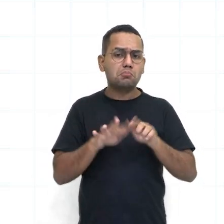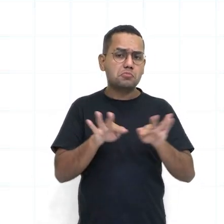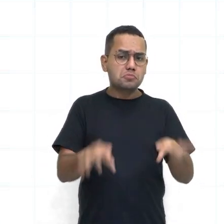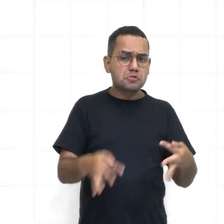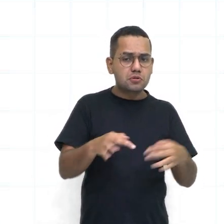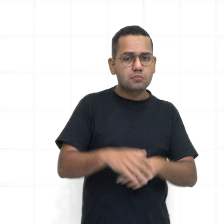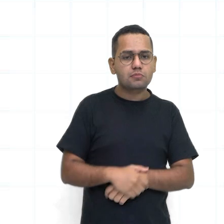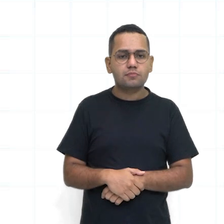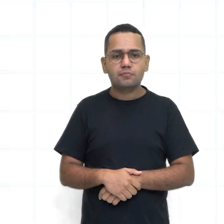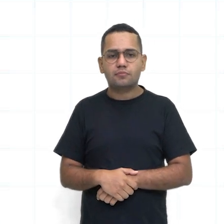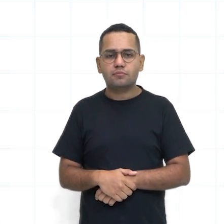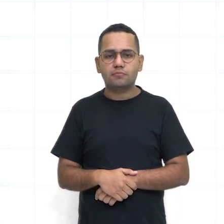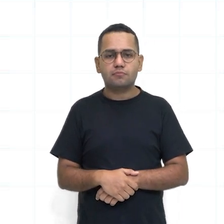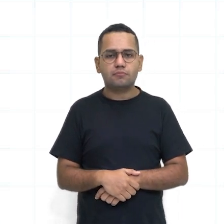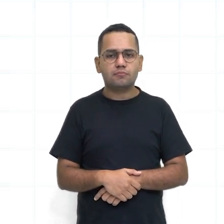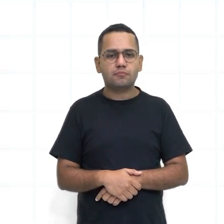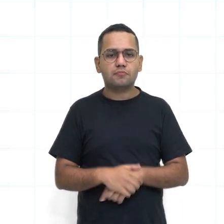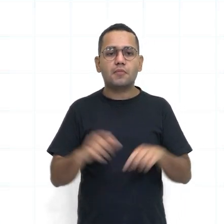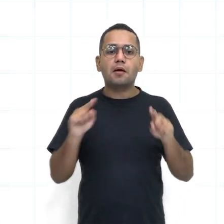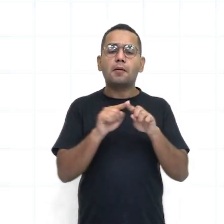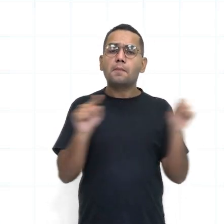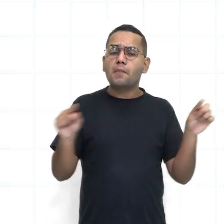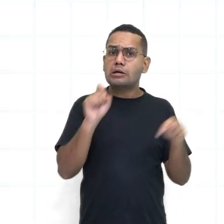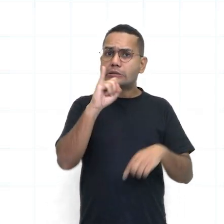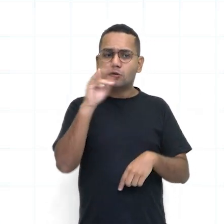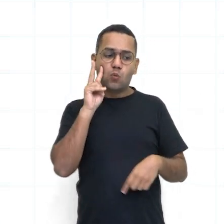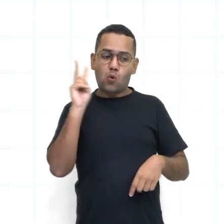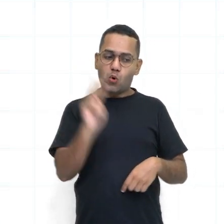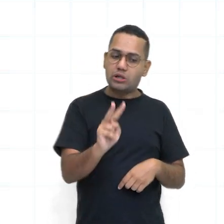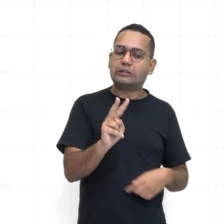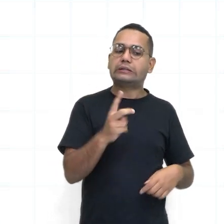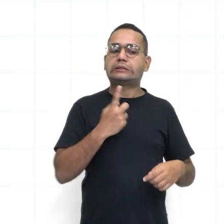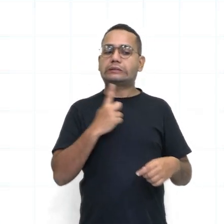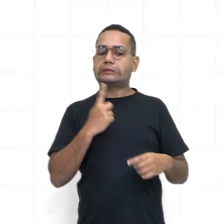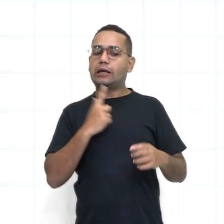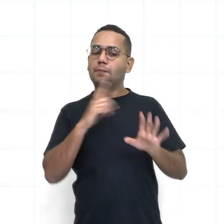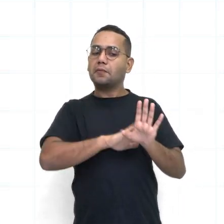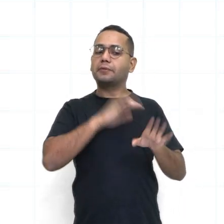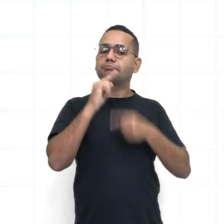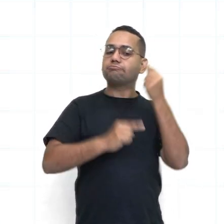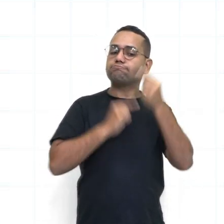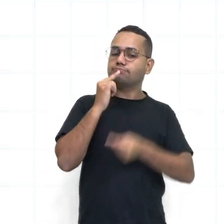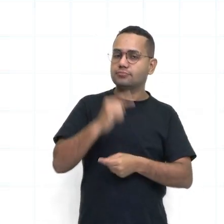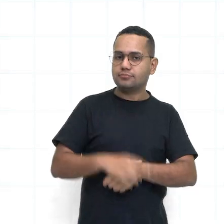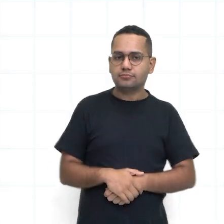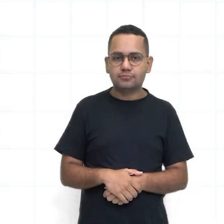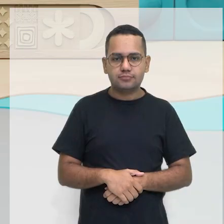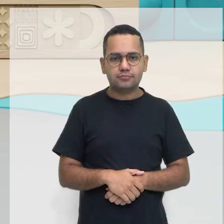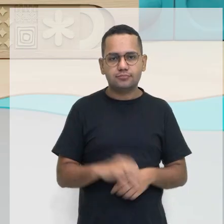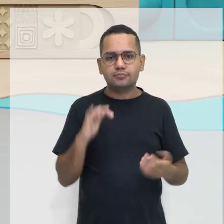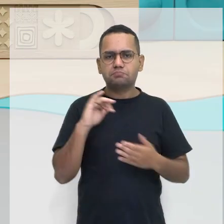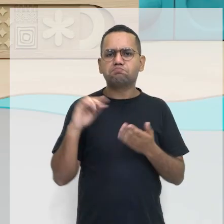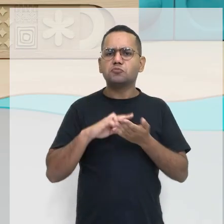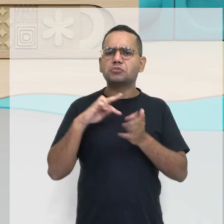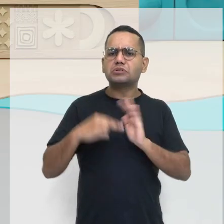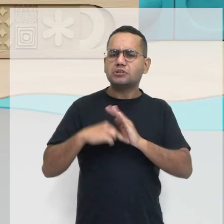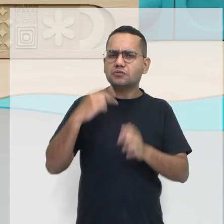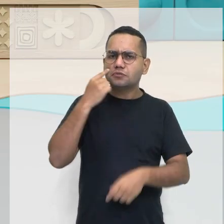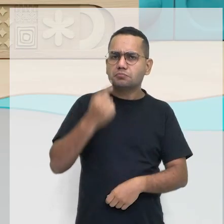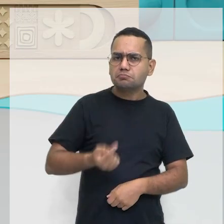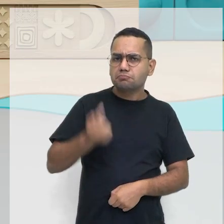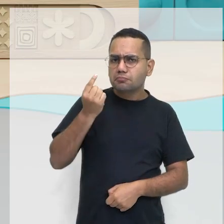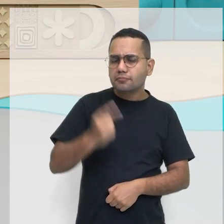simples, à primeira vista, o que gera diversos questionamentos. Então, o que é essa arte